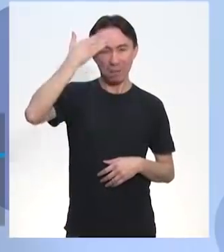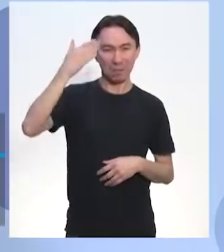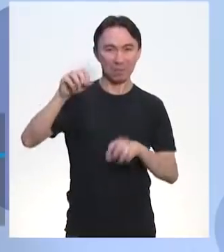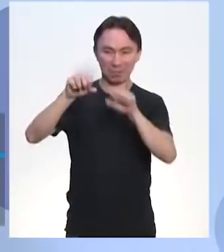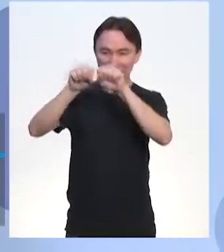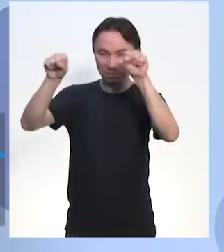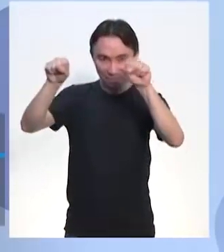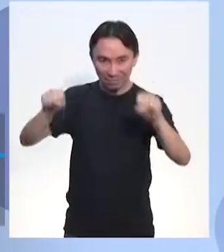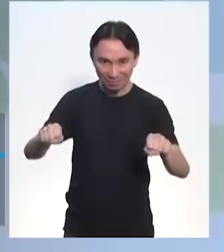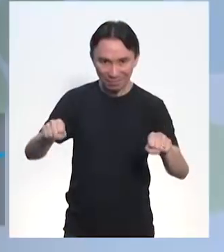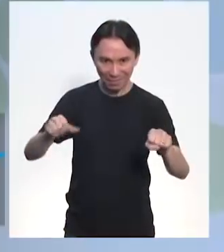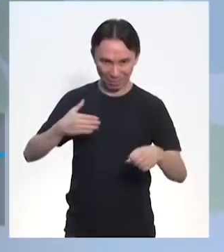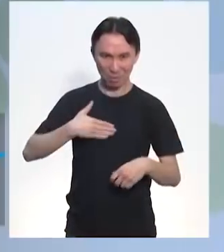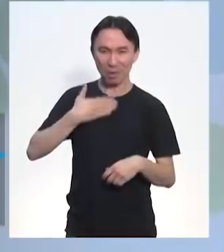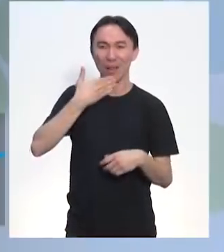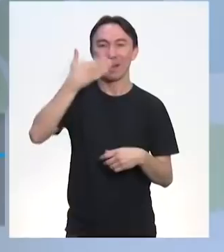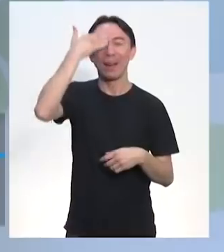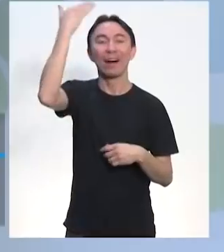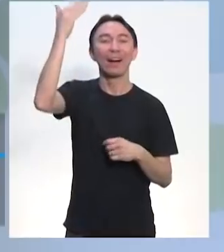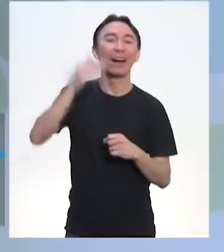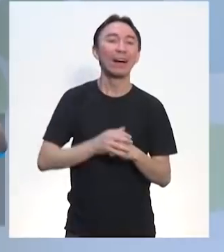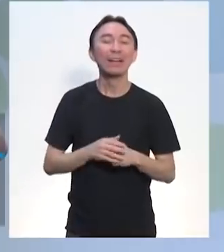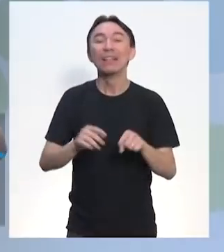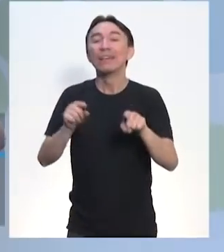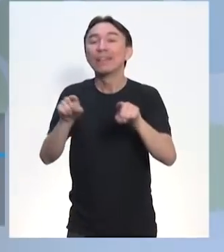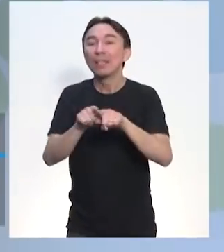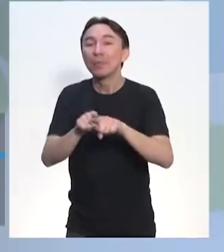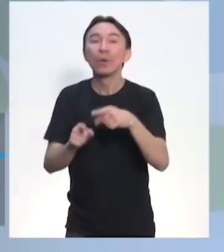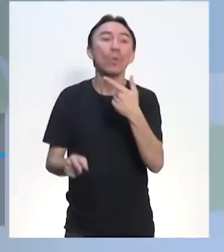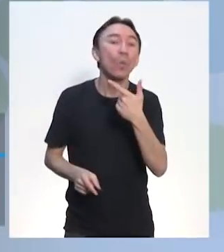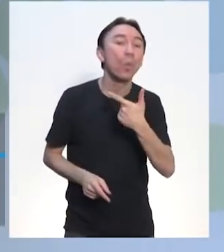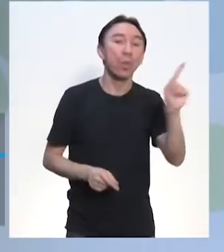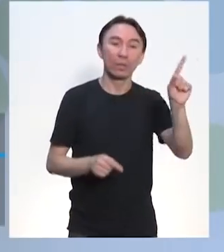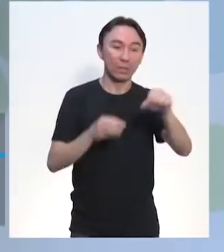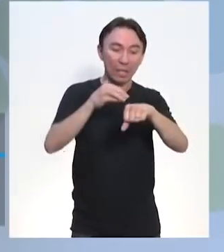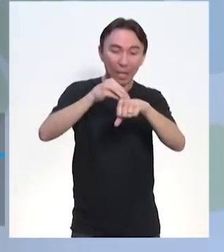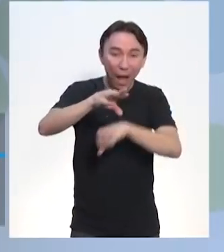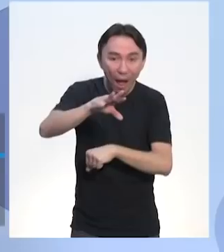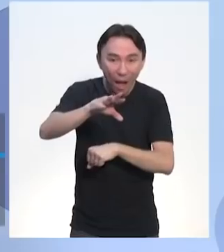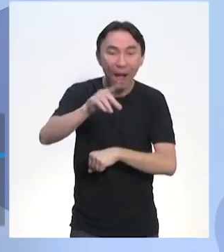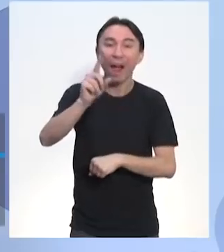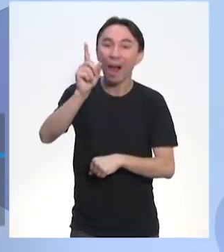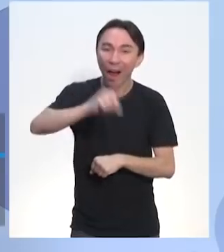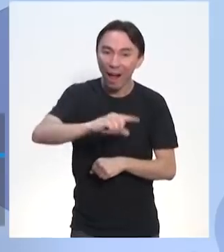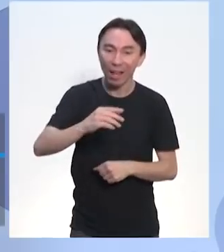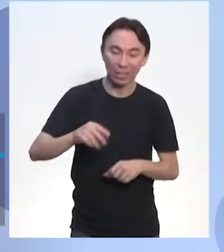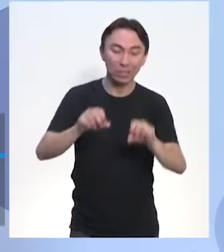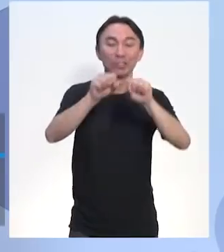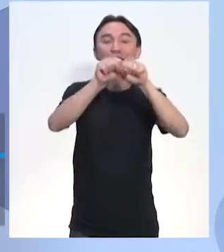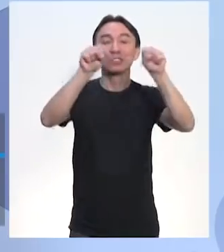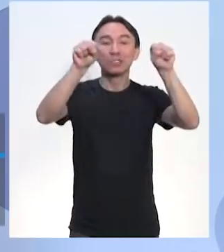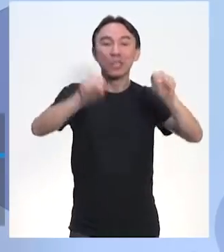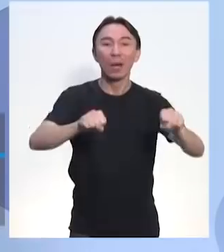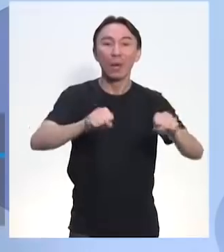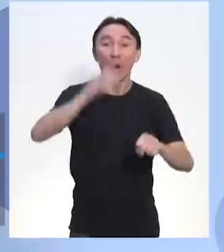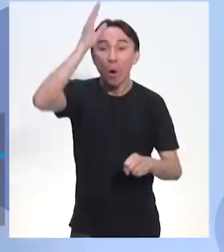sistema de numeração, né? Isso mesmo. E uma outra dica é o sistema romano. Esse daí é o que tá... Ó, a gente pode achar